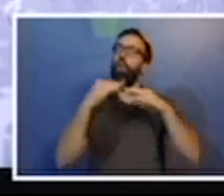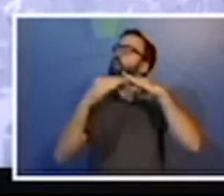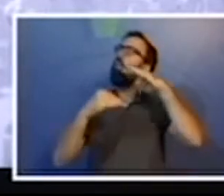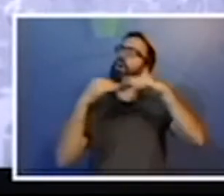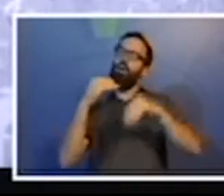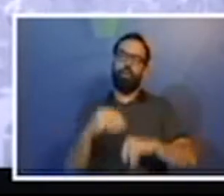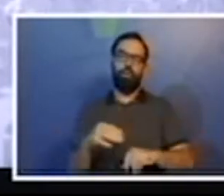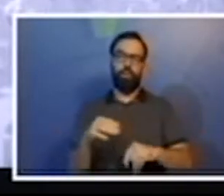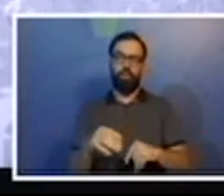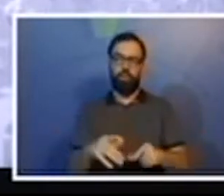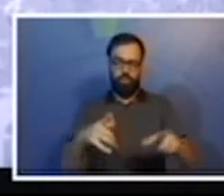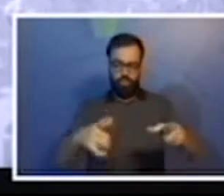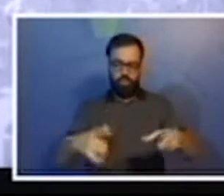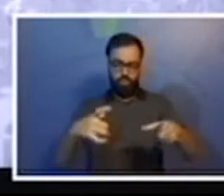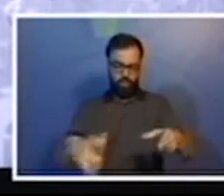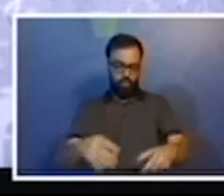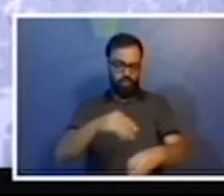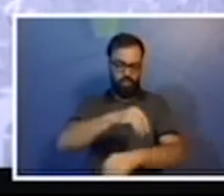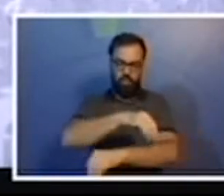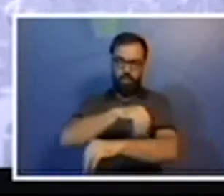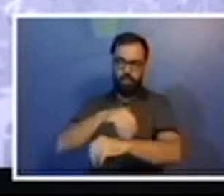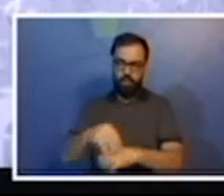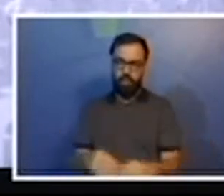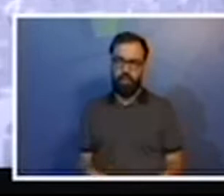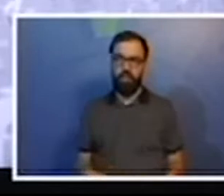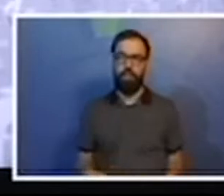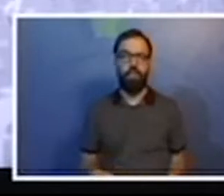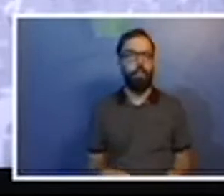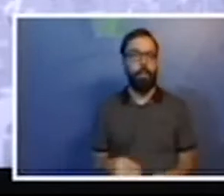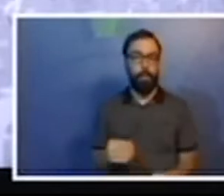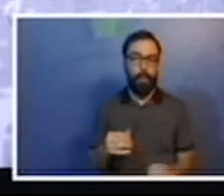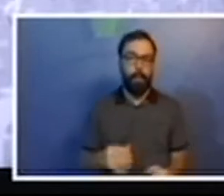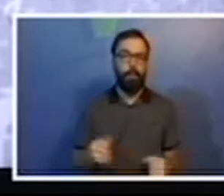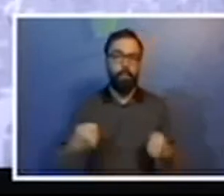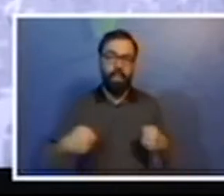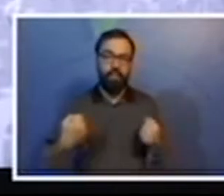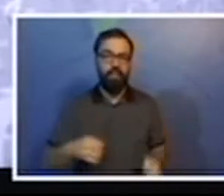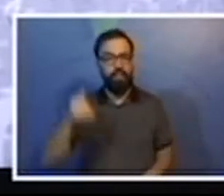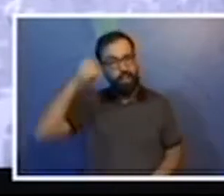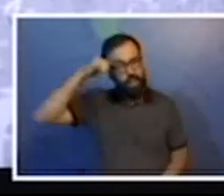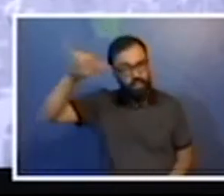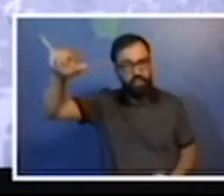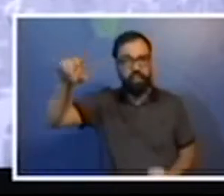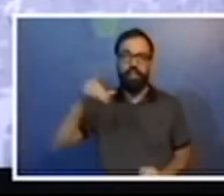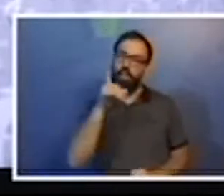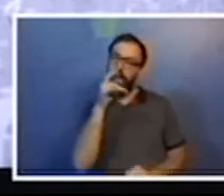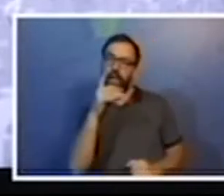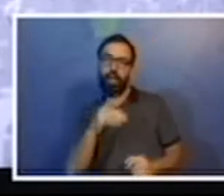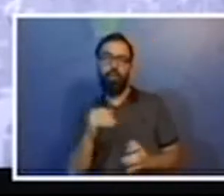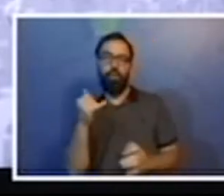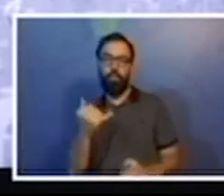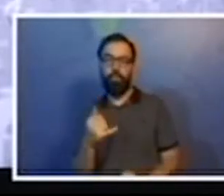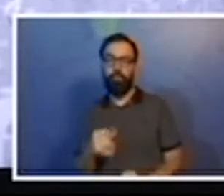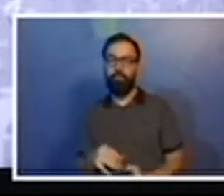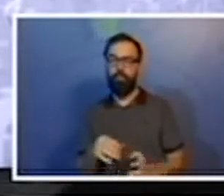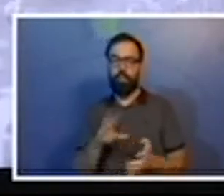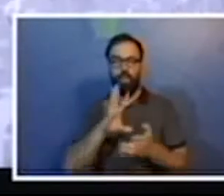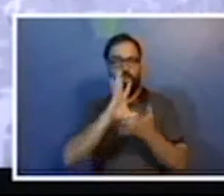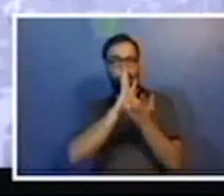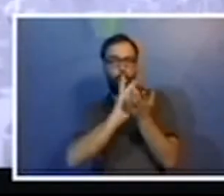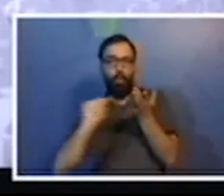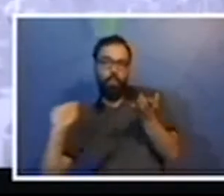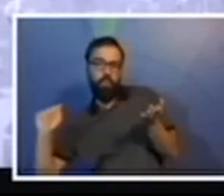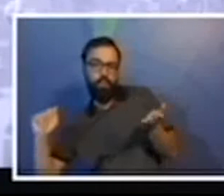frente das algas Elas tiveram que desenvolver estruturas para evitar a perda excessiva de água por evaporação e transpiração essas